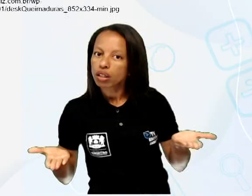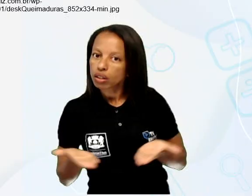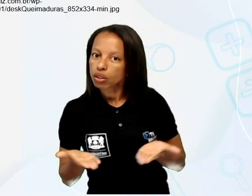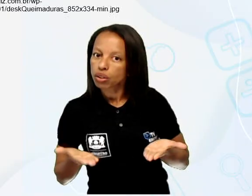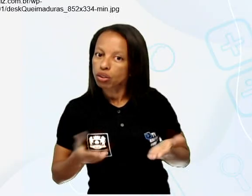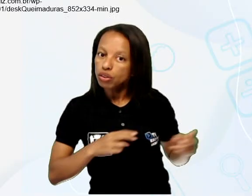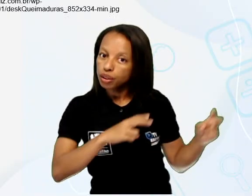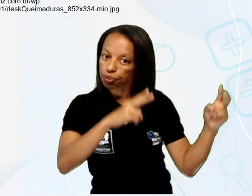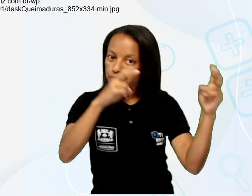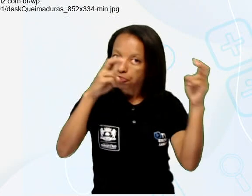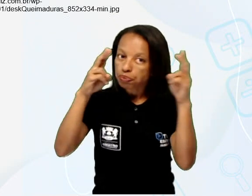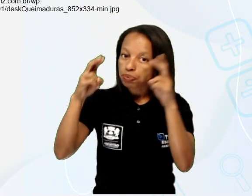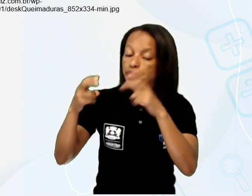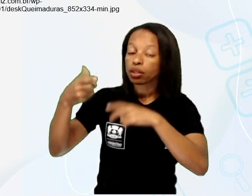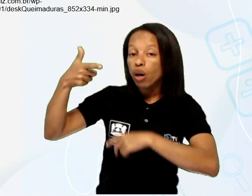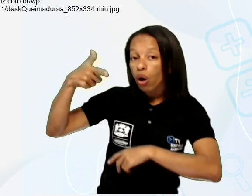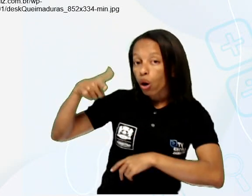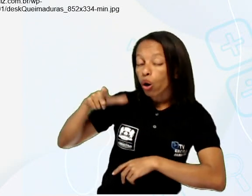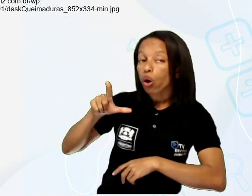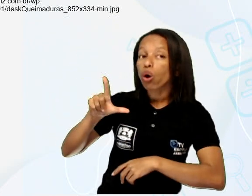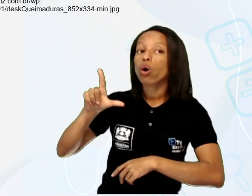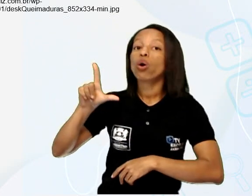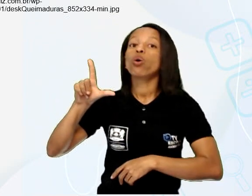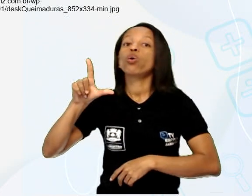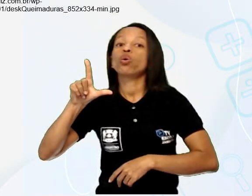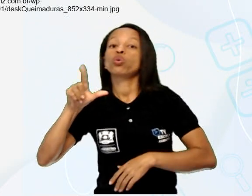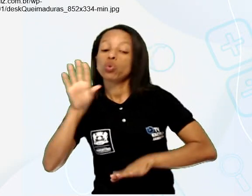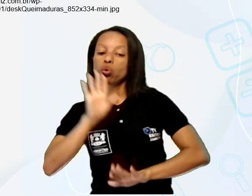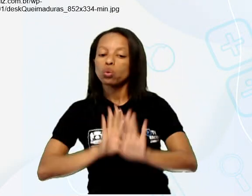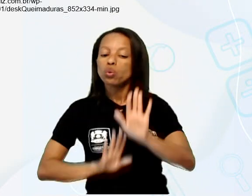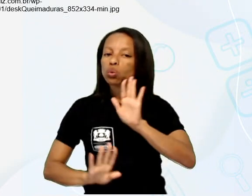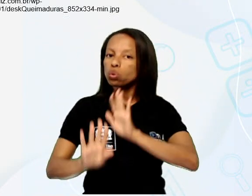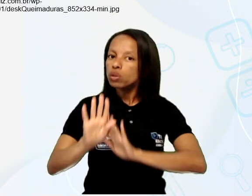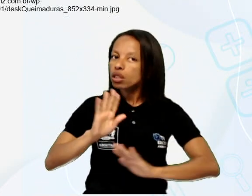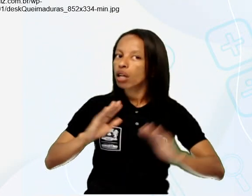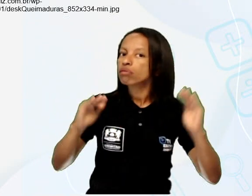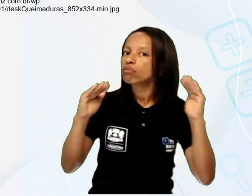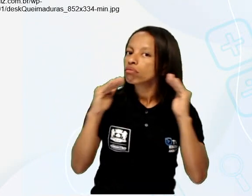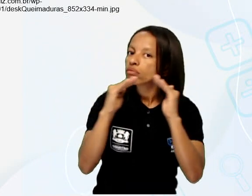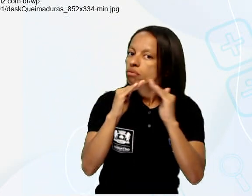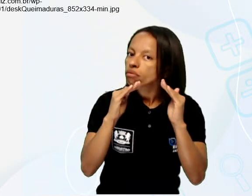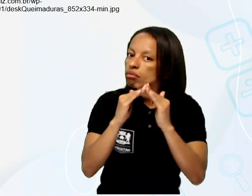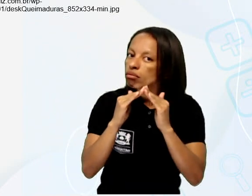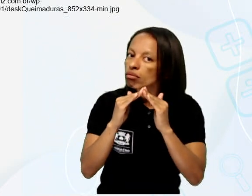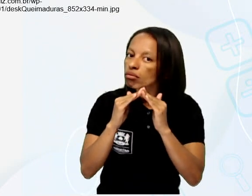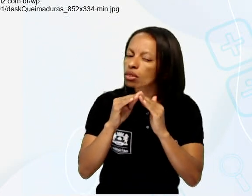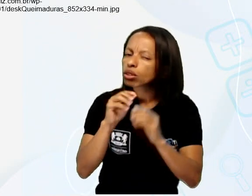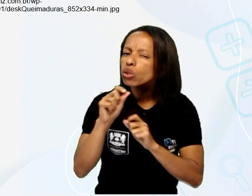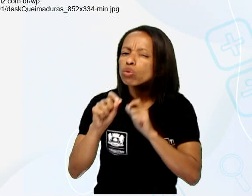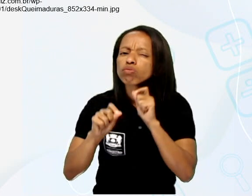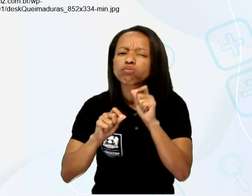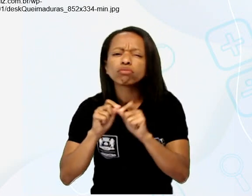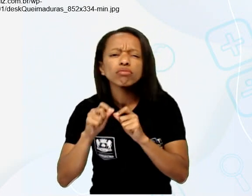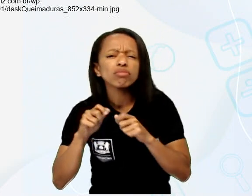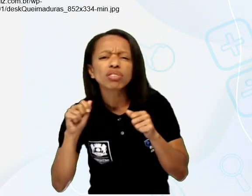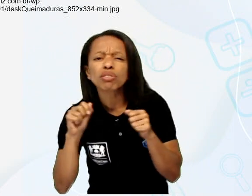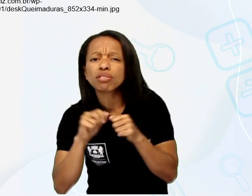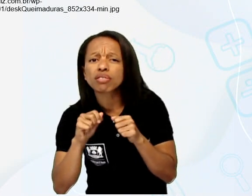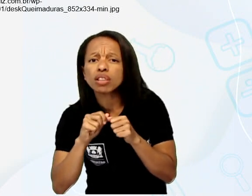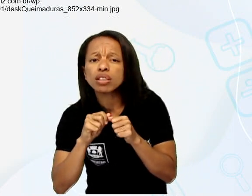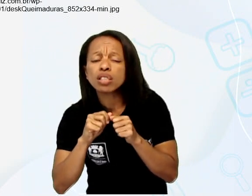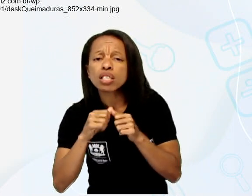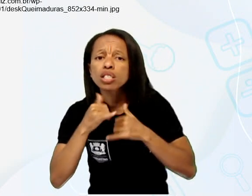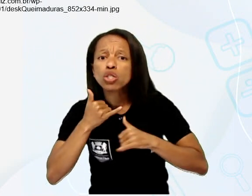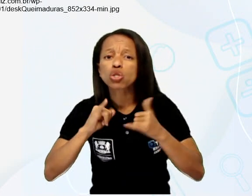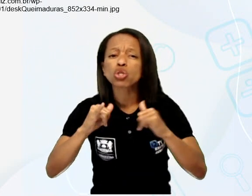falar de outro cuidado que a gente deve ter, né? O que fazer em casos de choque doméstico.